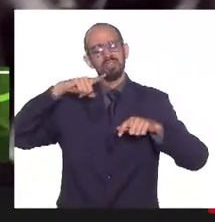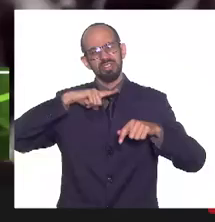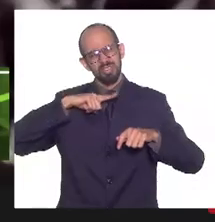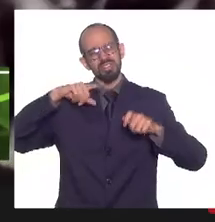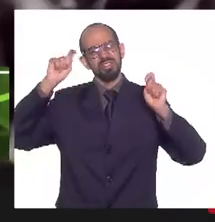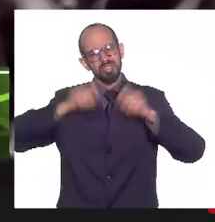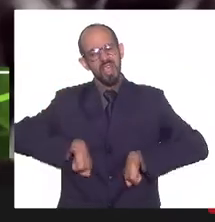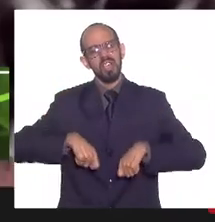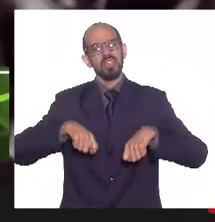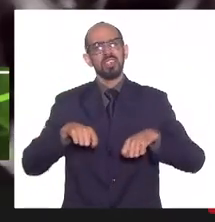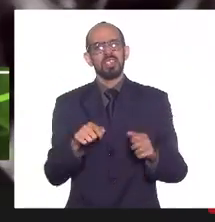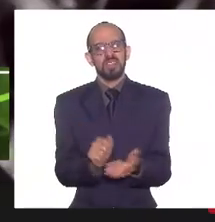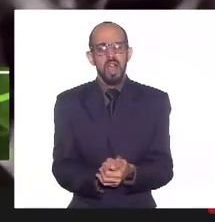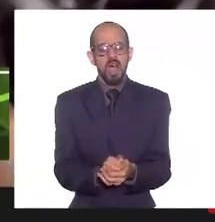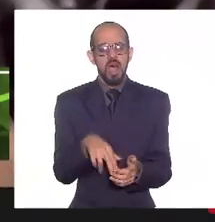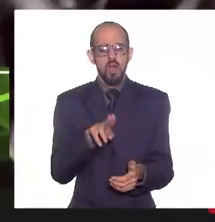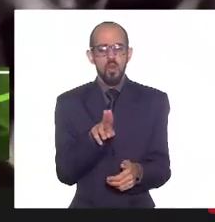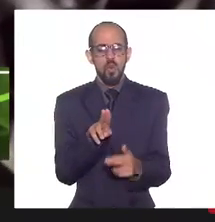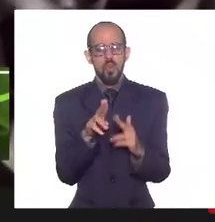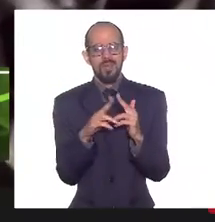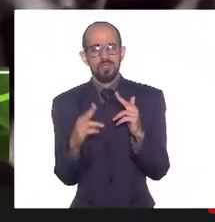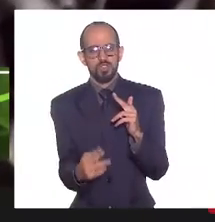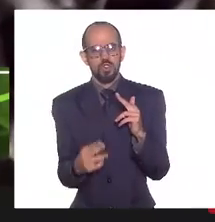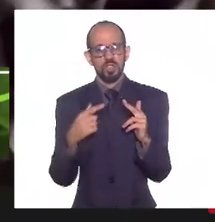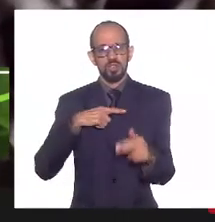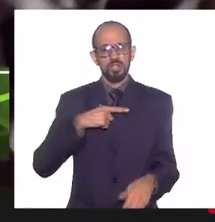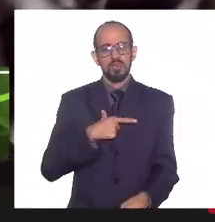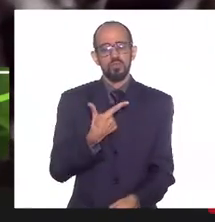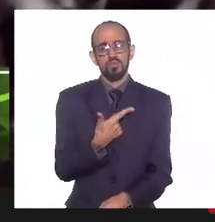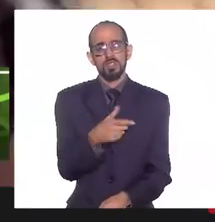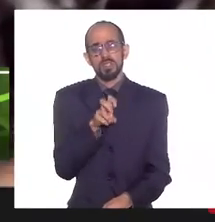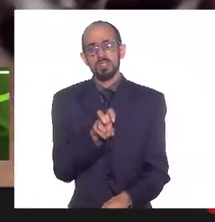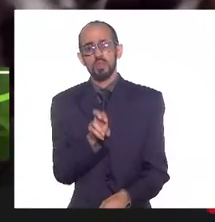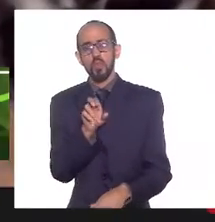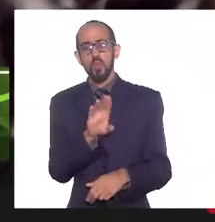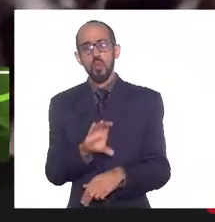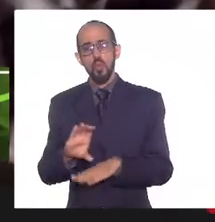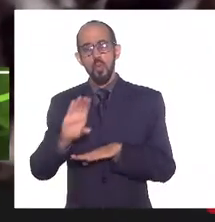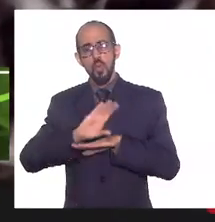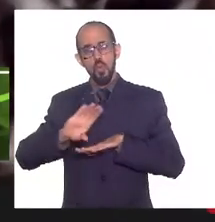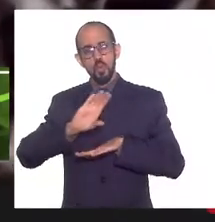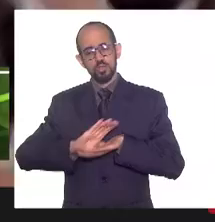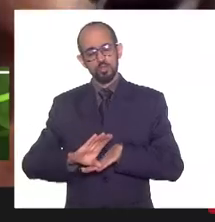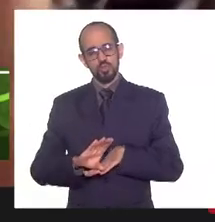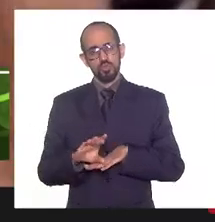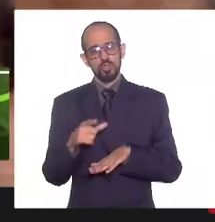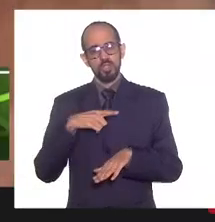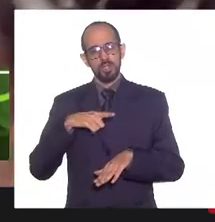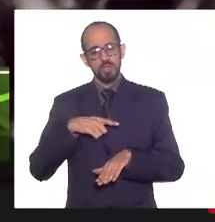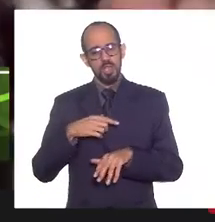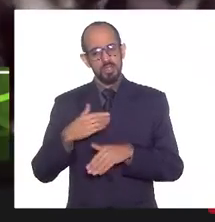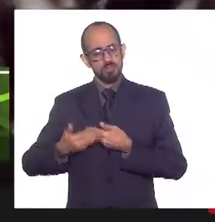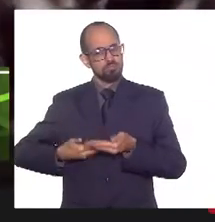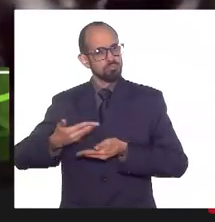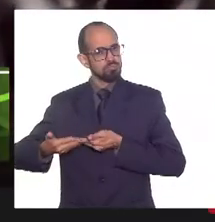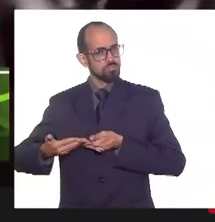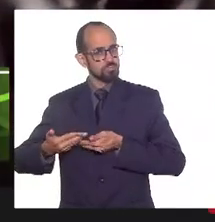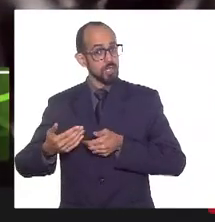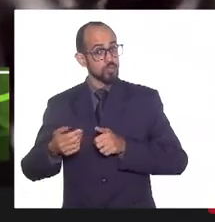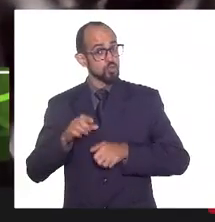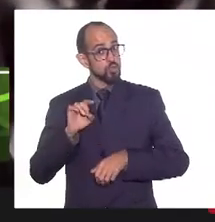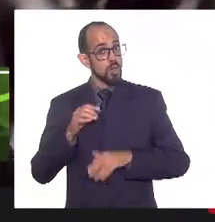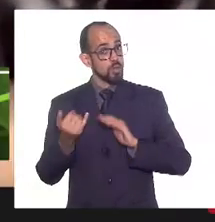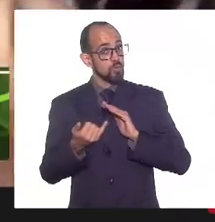instalada gigante a UFRJ tem 25 cursos que envolvem isso na formal